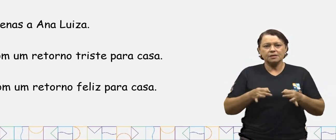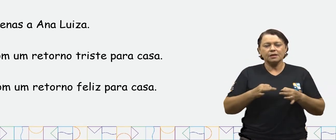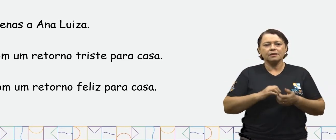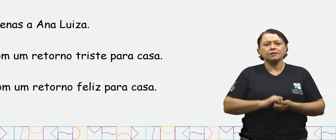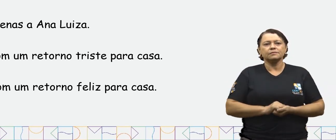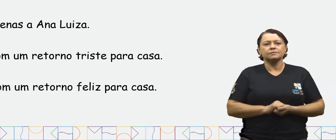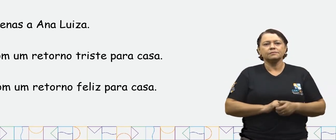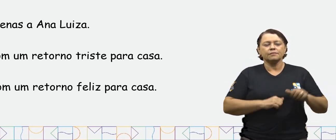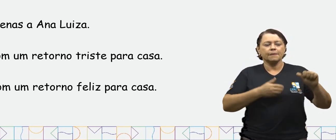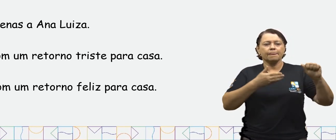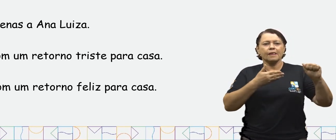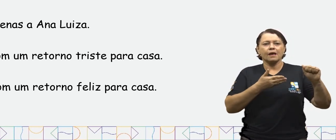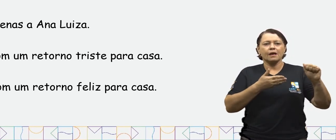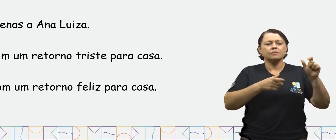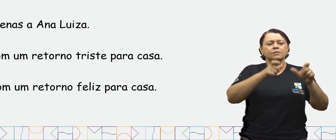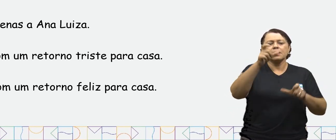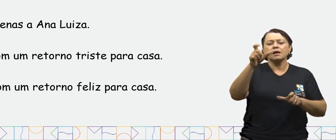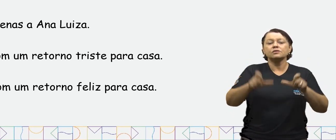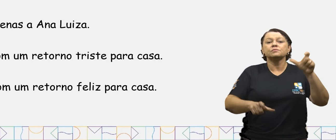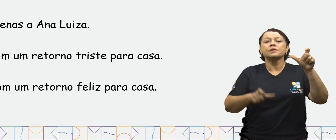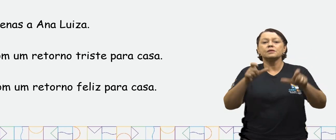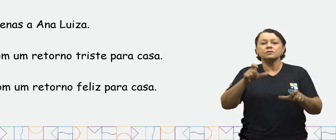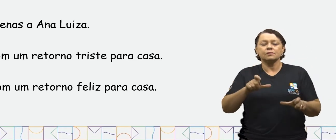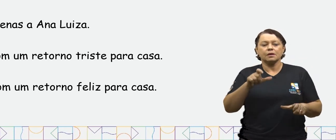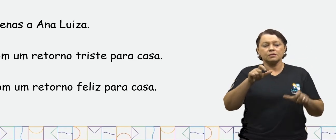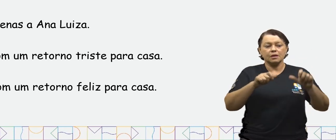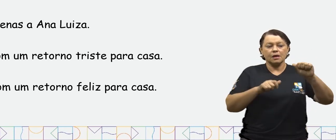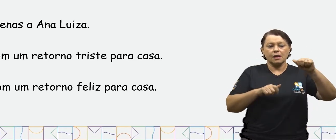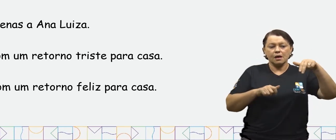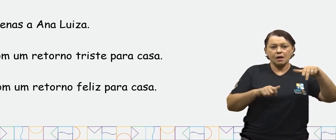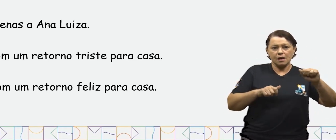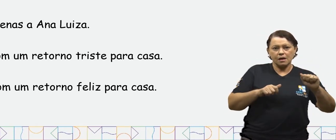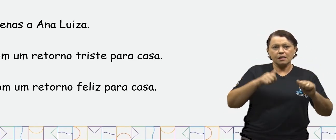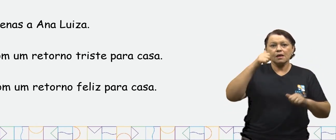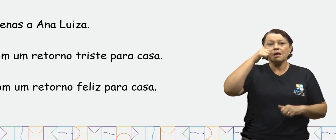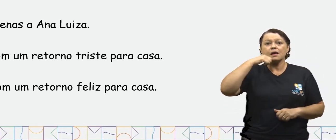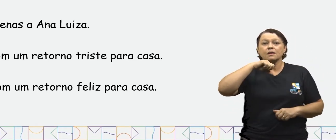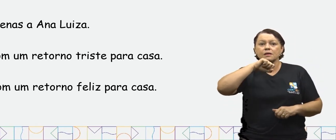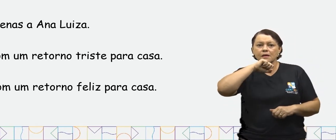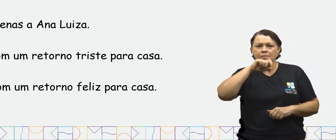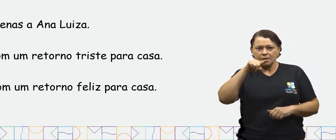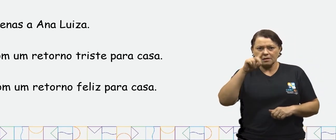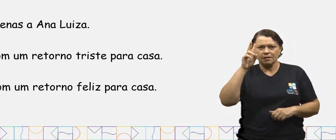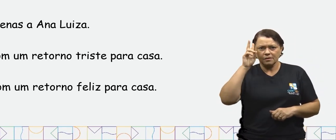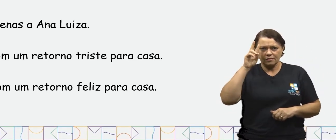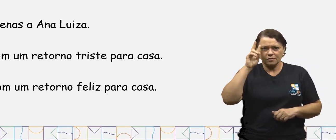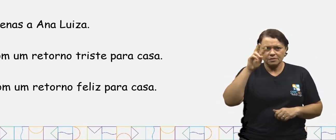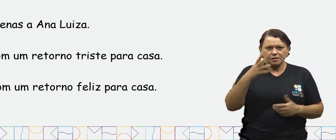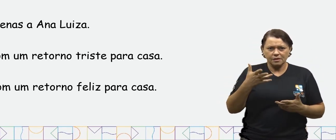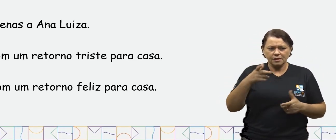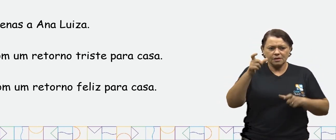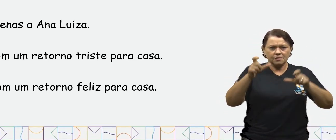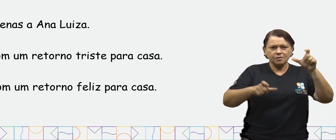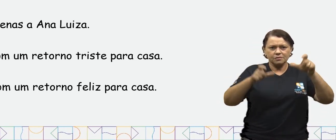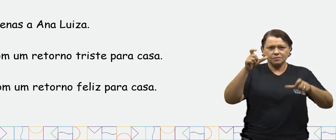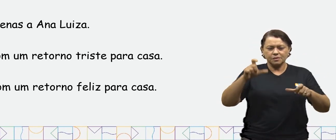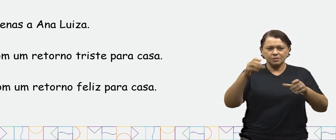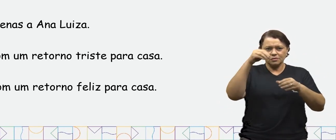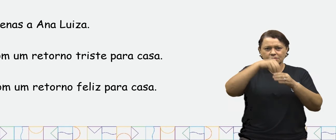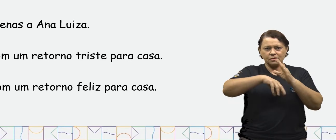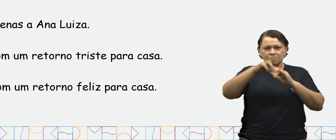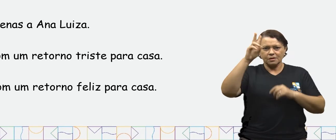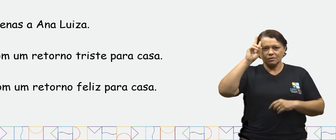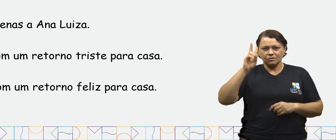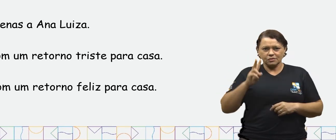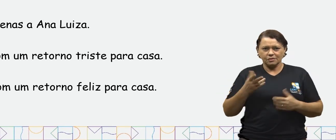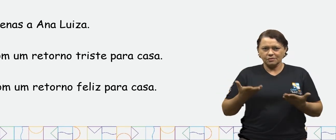afirmativas verdadeiras. Letra A. As personagens eram a Ana Luísa e sua mãe. Você lembra